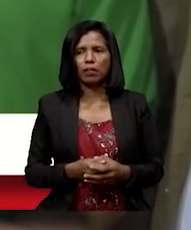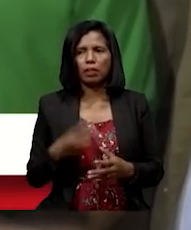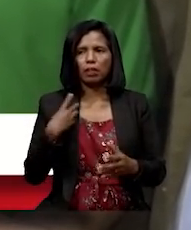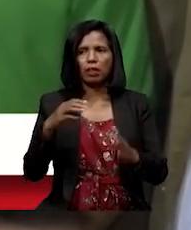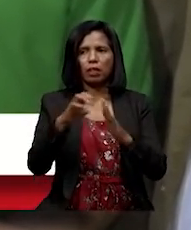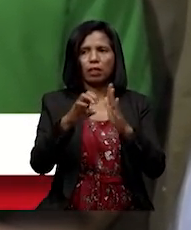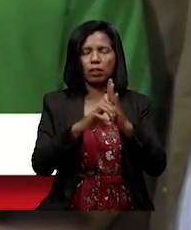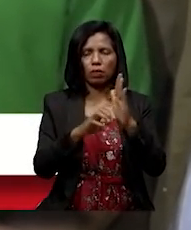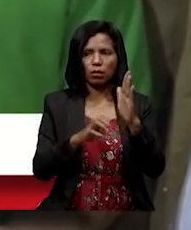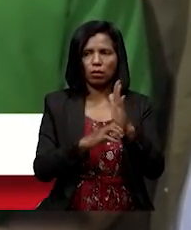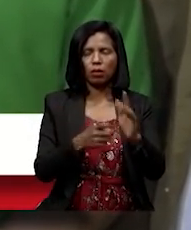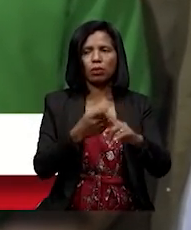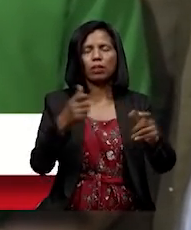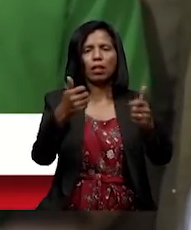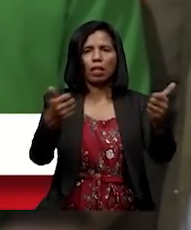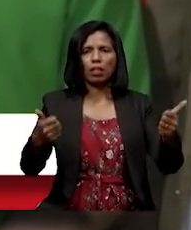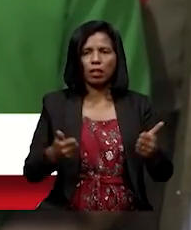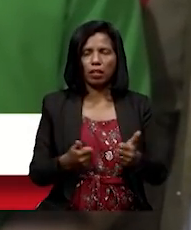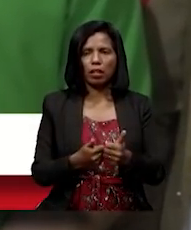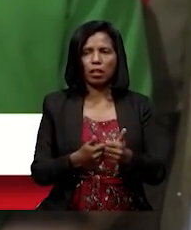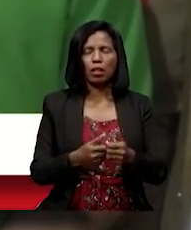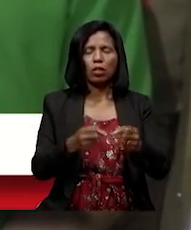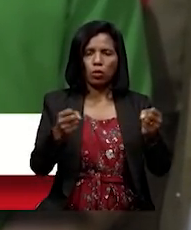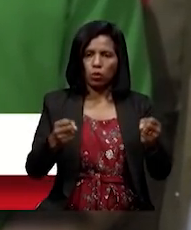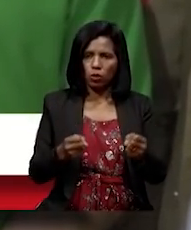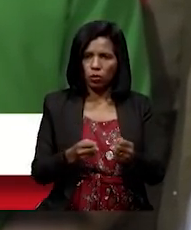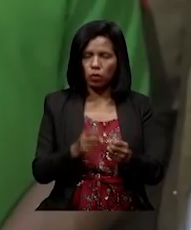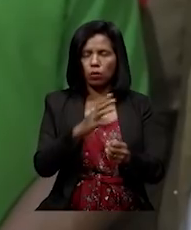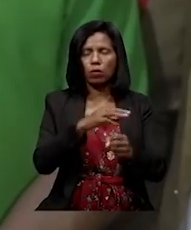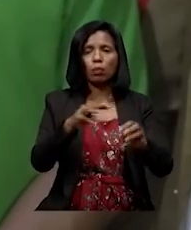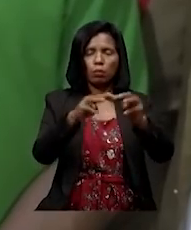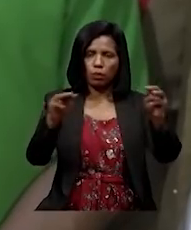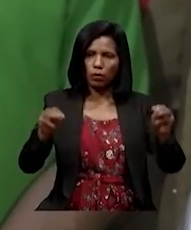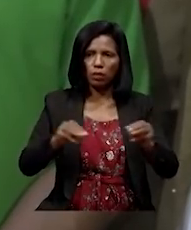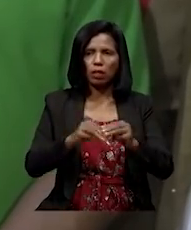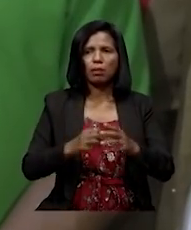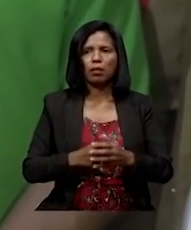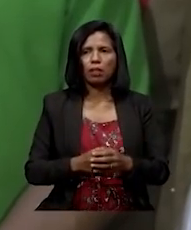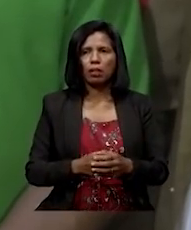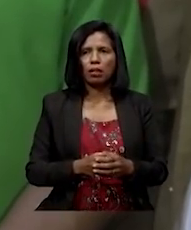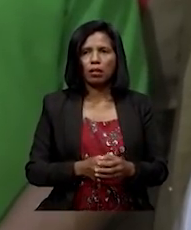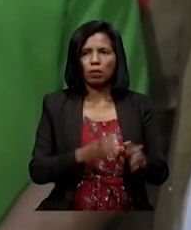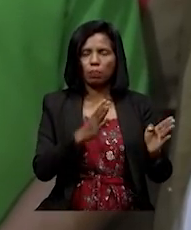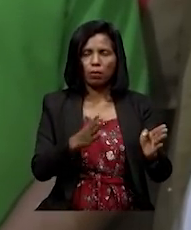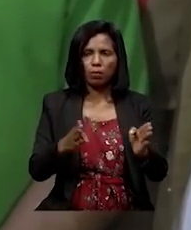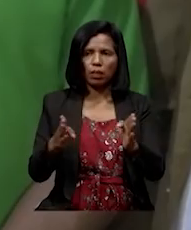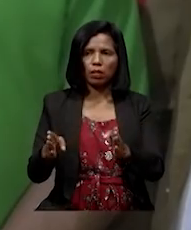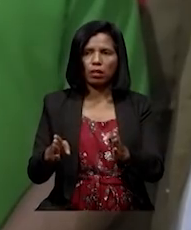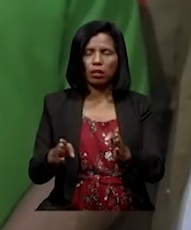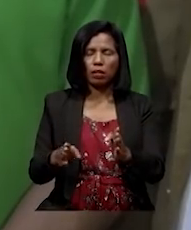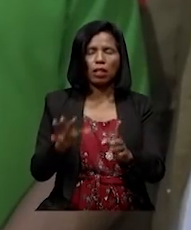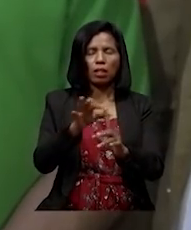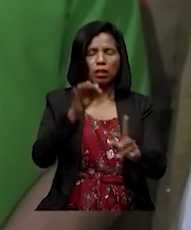estrutura ia social dia suku posto no município ato proporção ba eleição 22